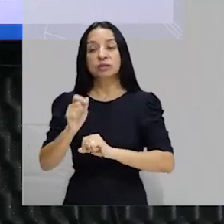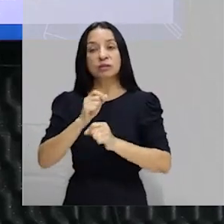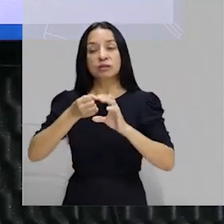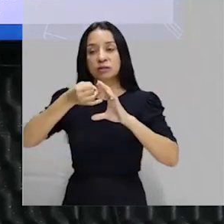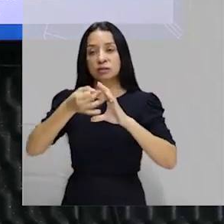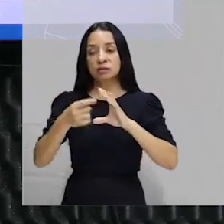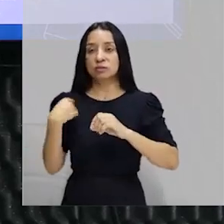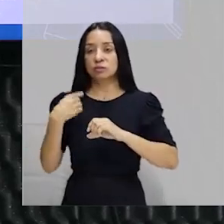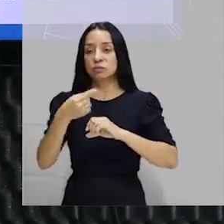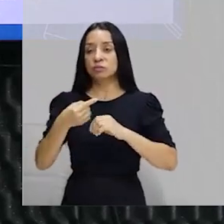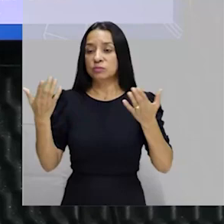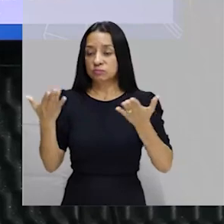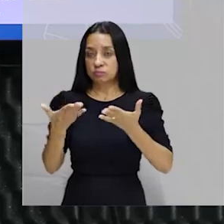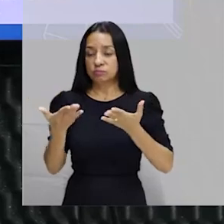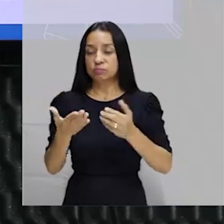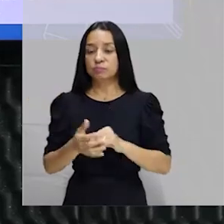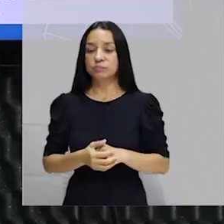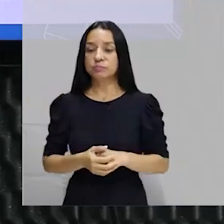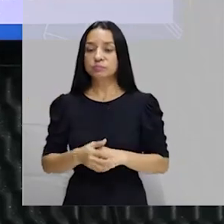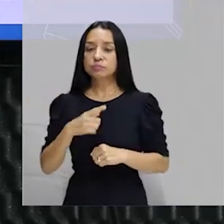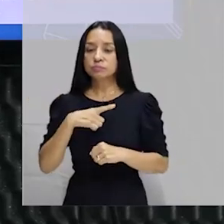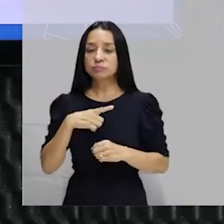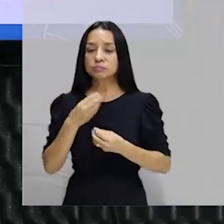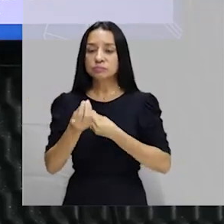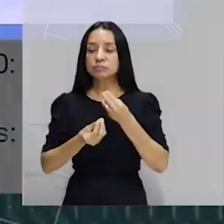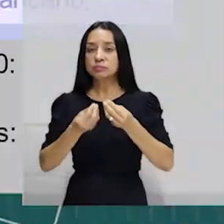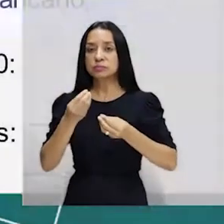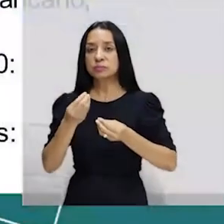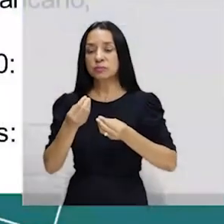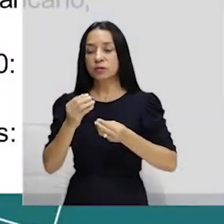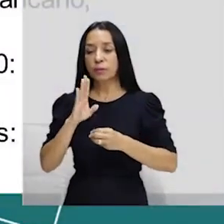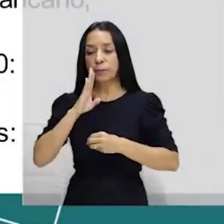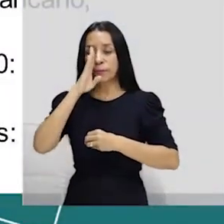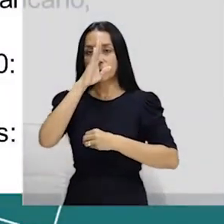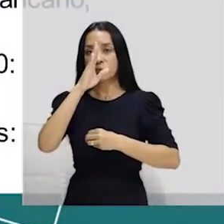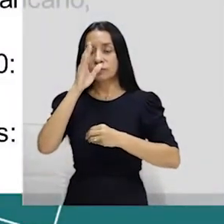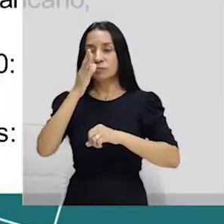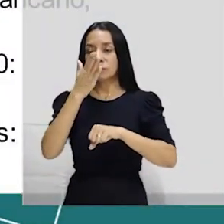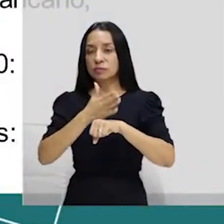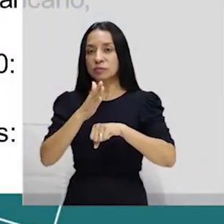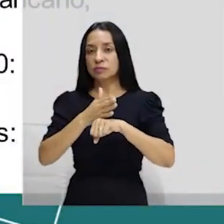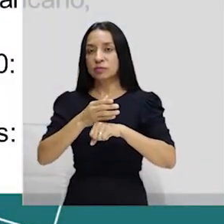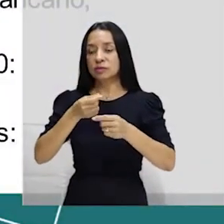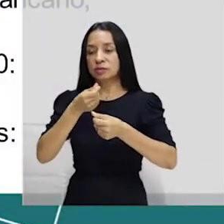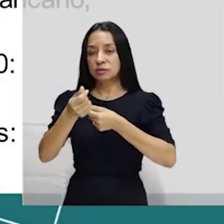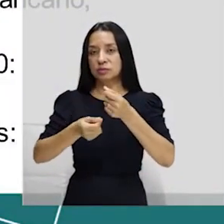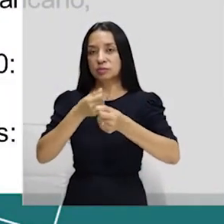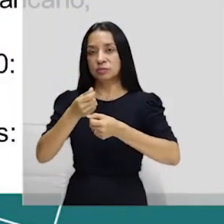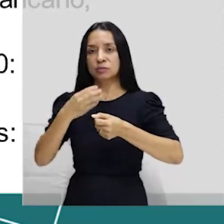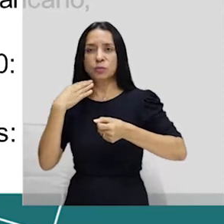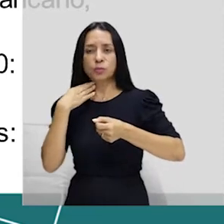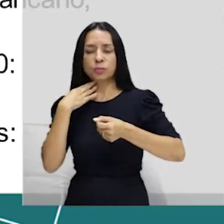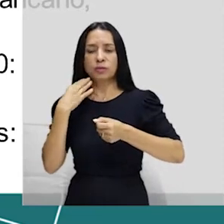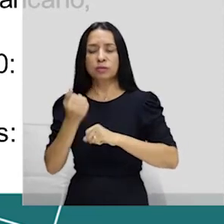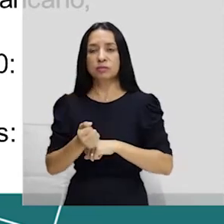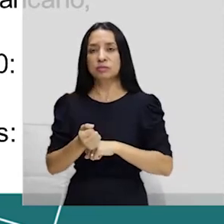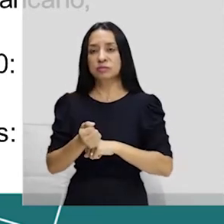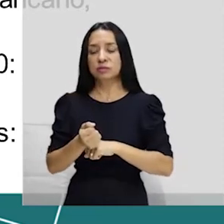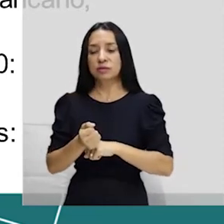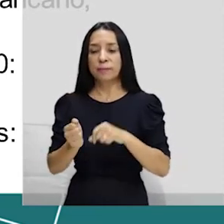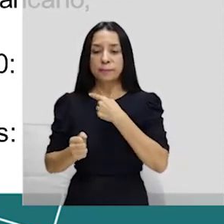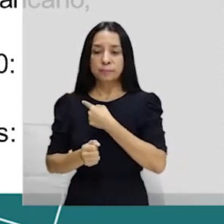industriais, tá certo? Nós tínhamos aí a economia baseada no sistema de trocas comerciais, o que a gente chama como mercantilismo, tá certo? Essa é a primeira